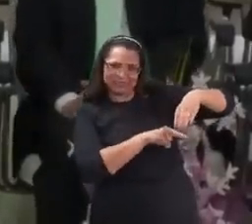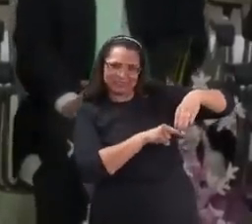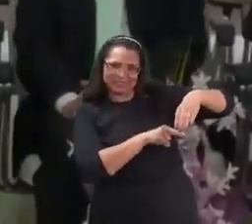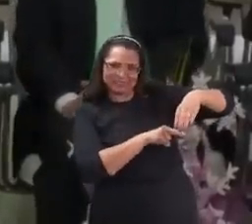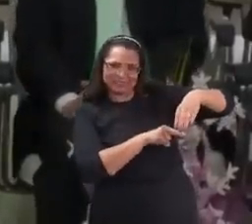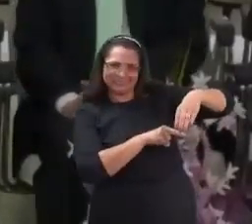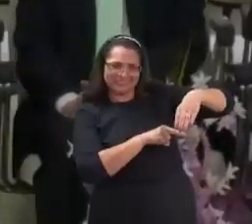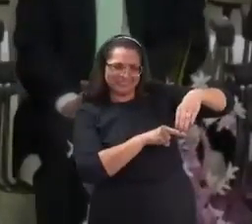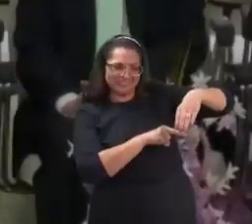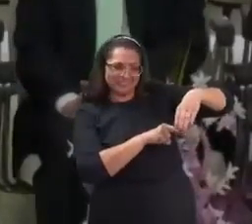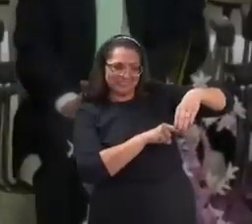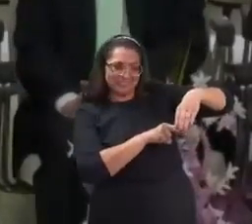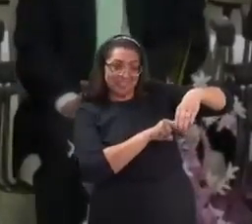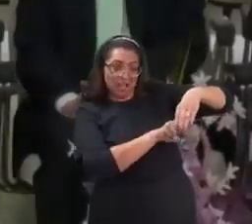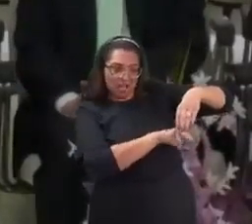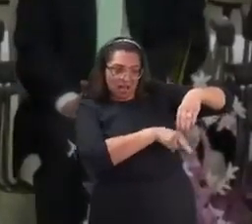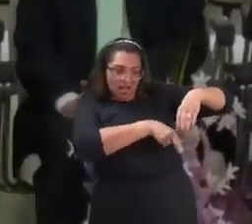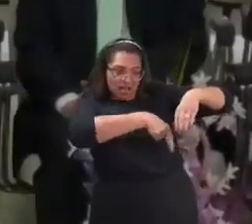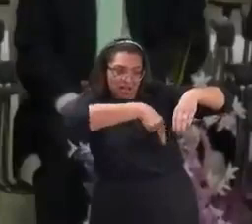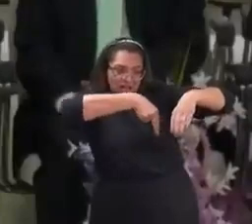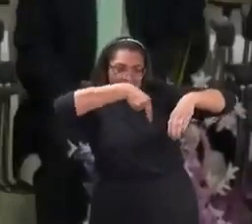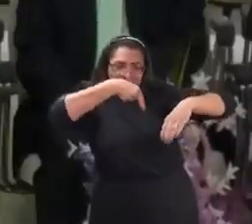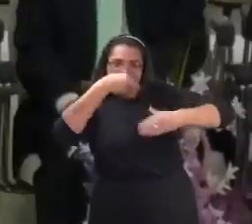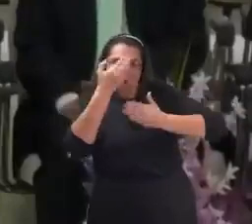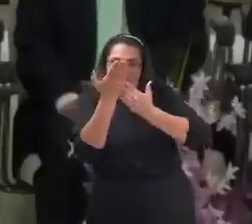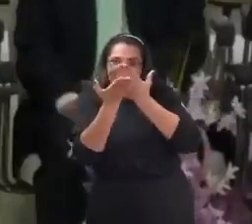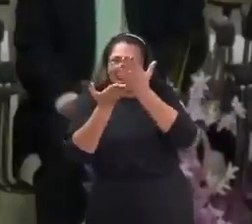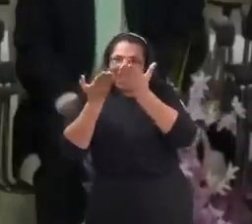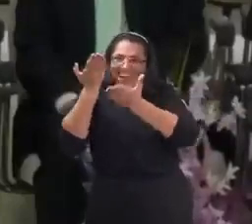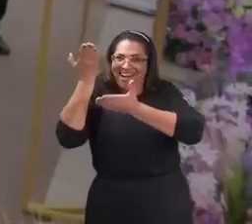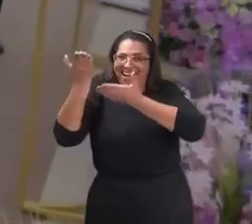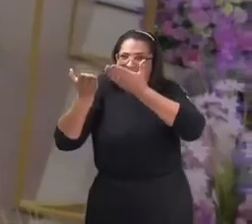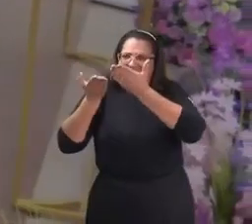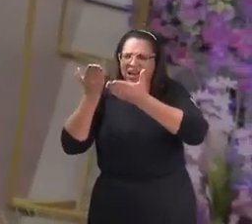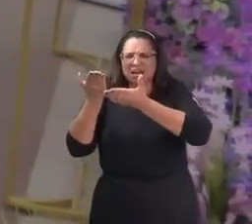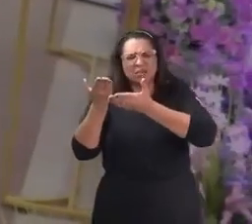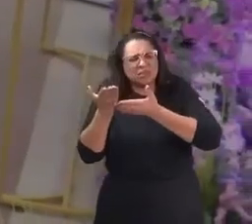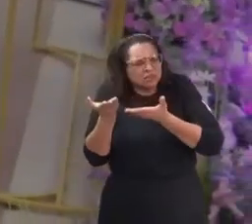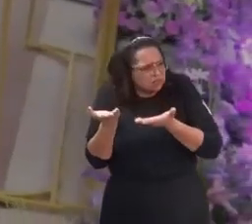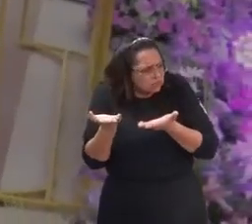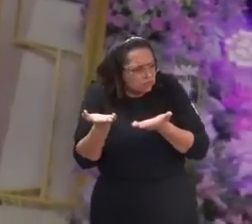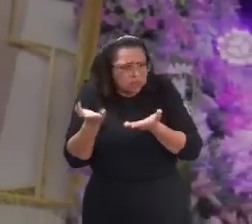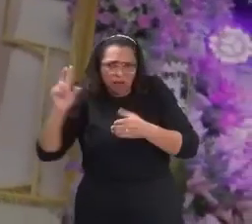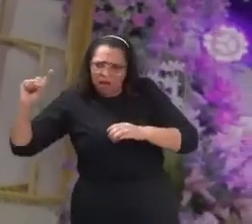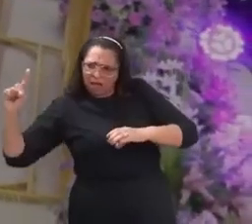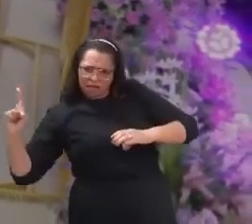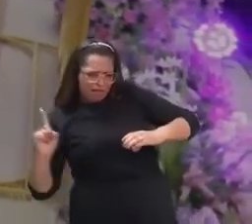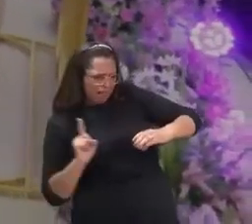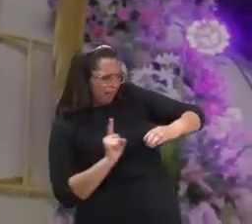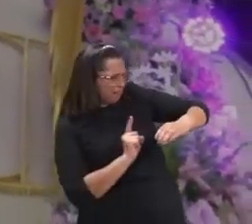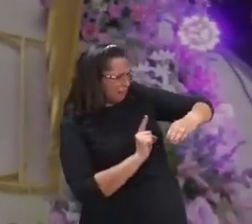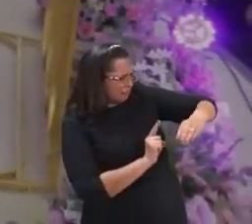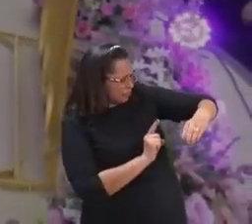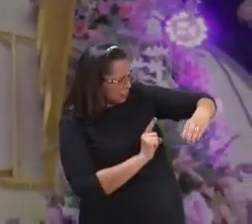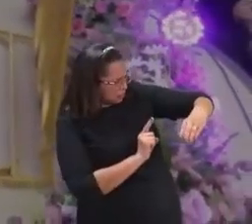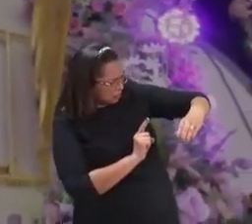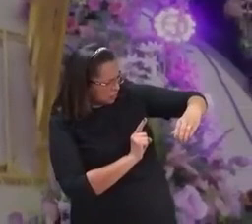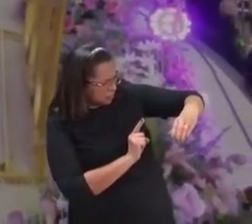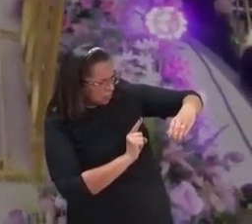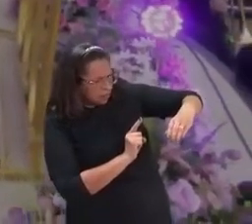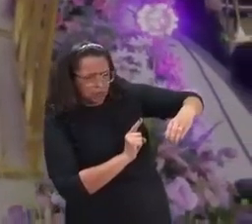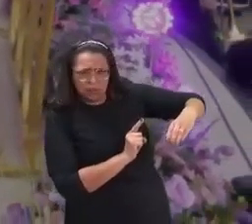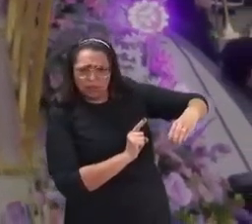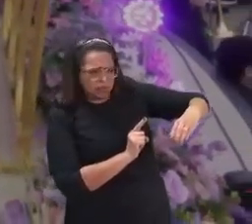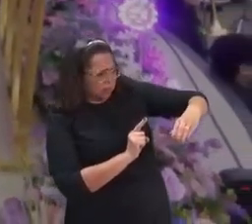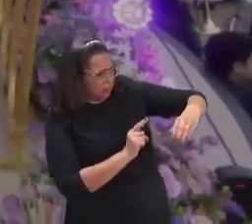Quando Jesus ressuscita, ela está lá dentro, não acha o corpo, e o choro bate. Aí sai